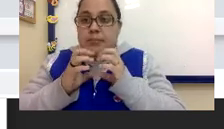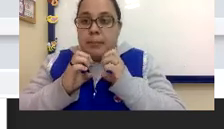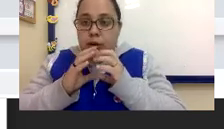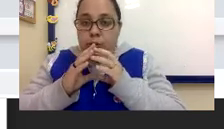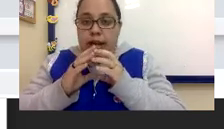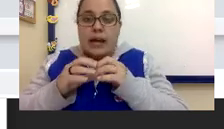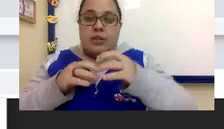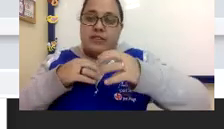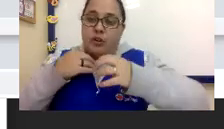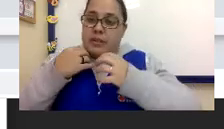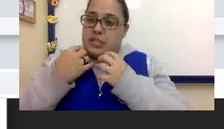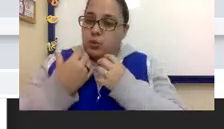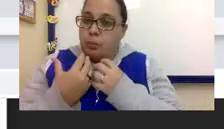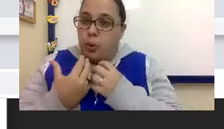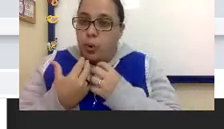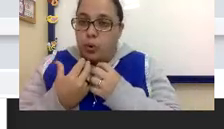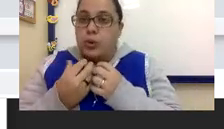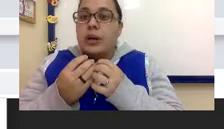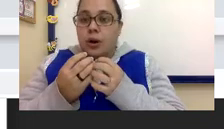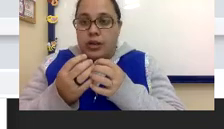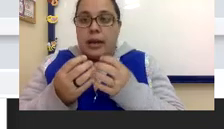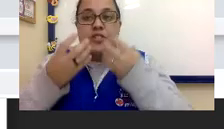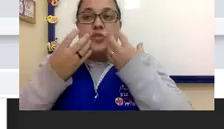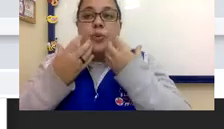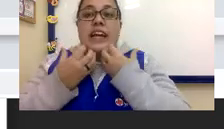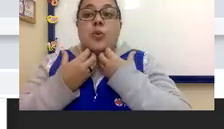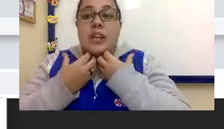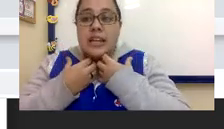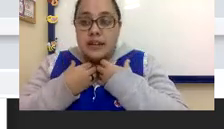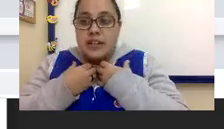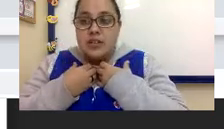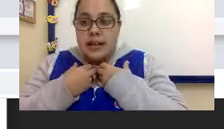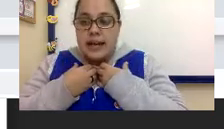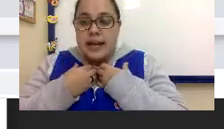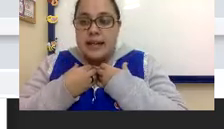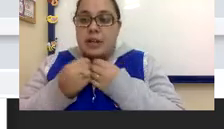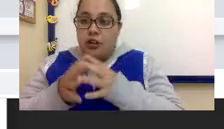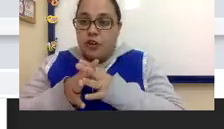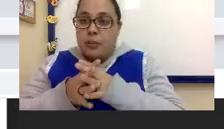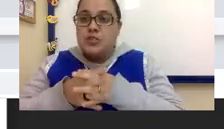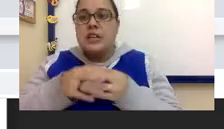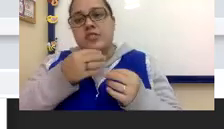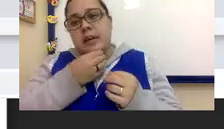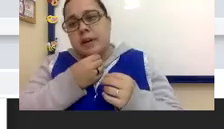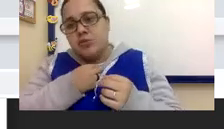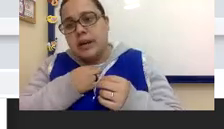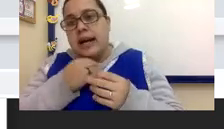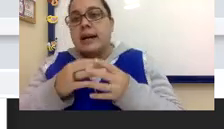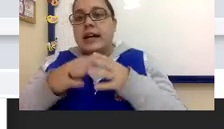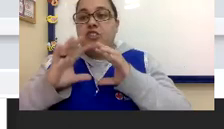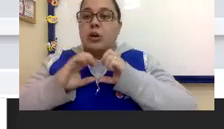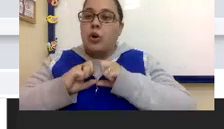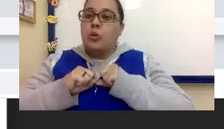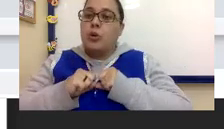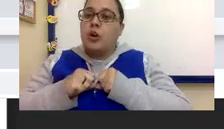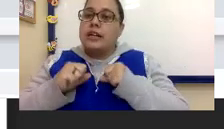essas macromoléculas, a formação do bolo, ok? Para a gente poder engolir da melhor forma possível, sem machucar